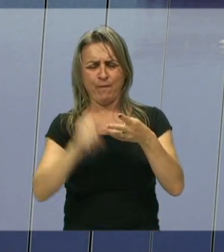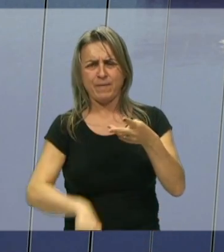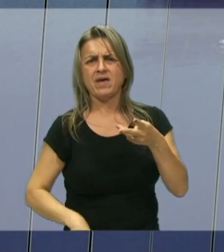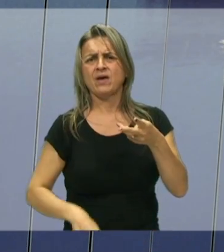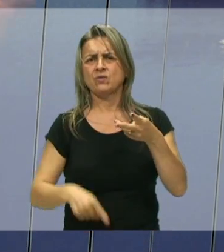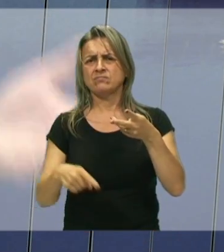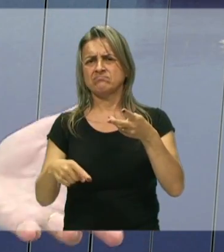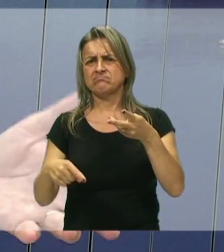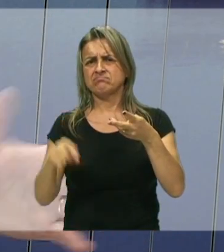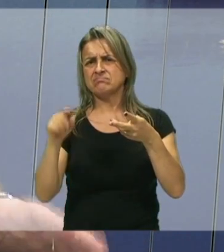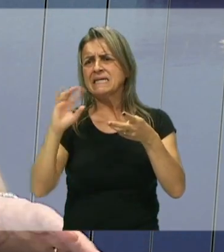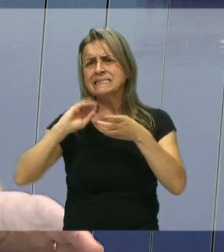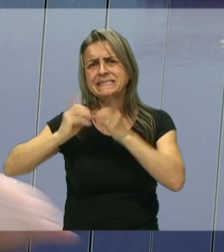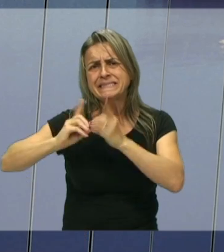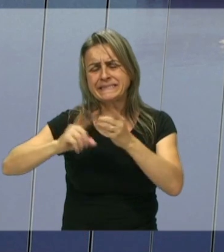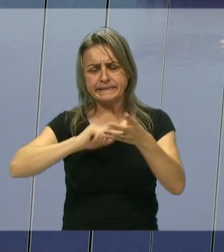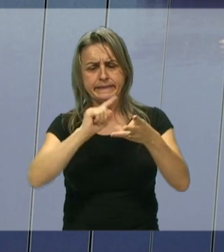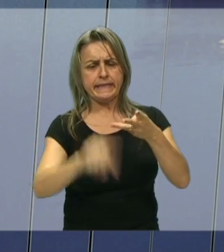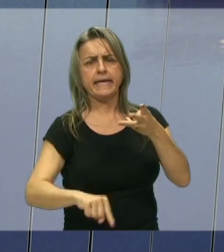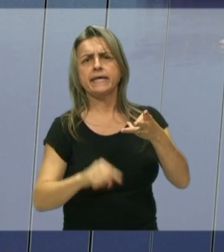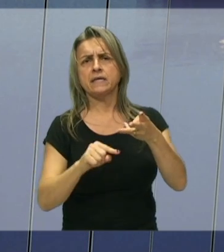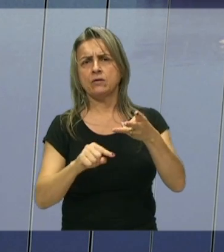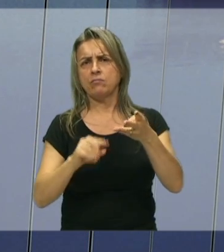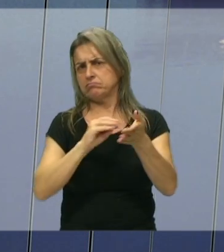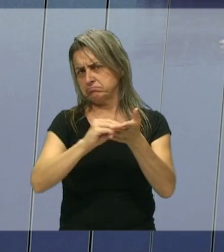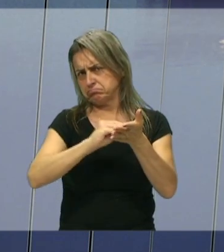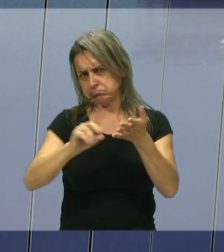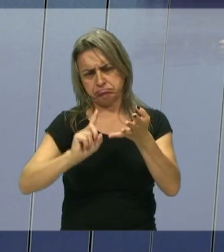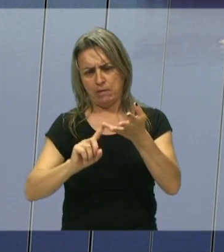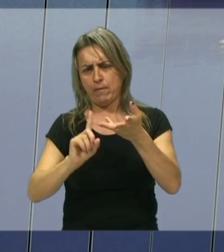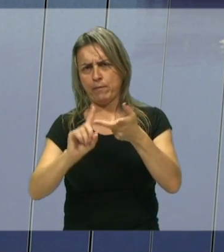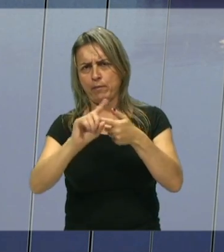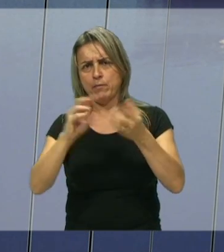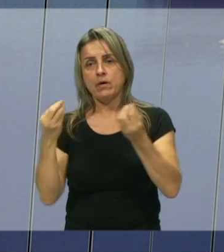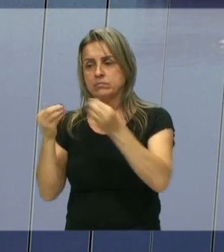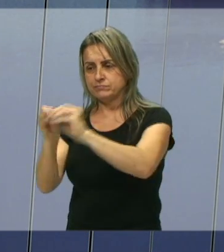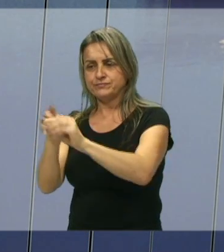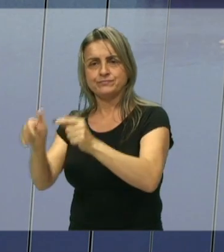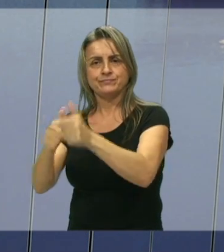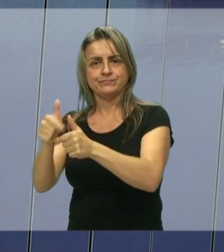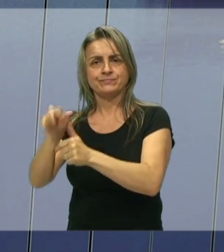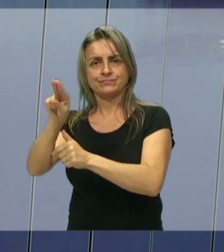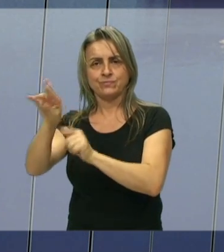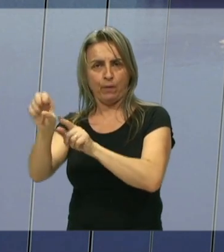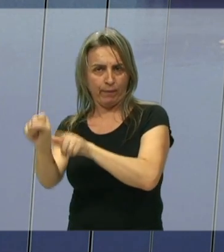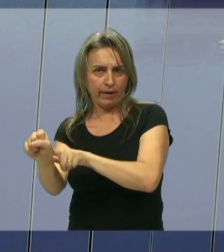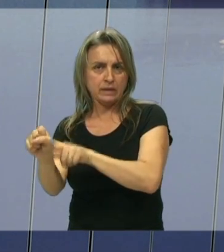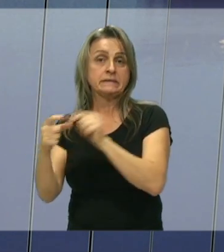provavelmente, talvez não fique todo o tempo. E uma coisa